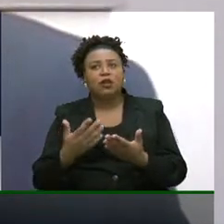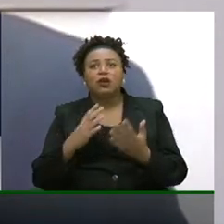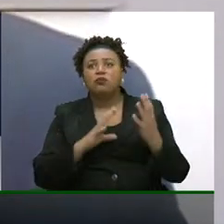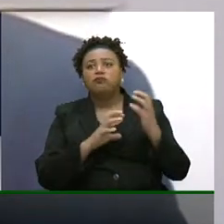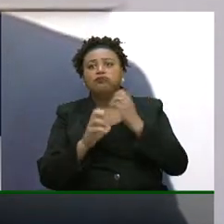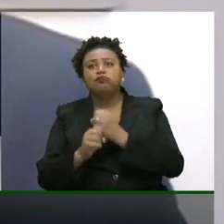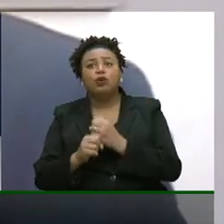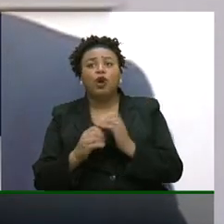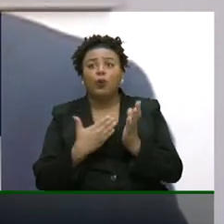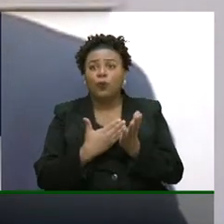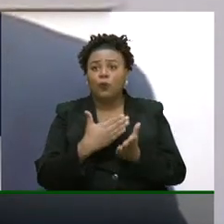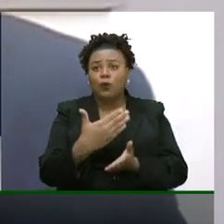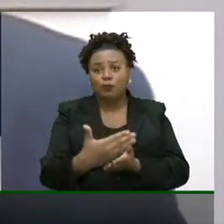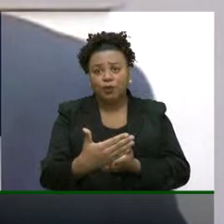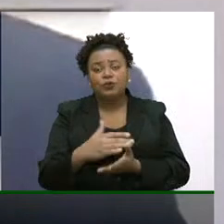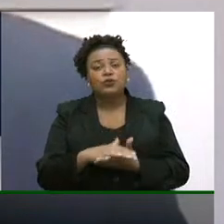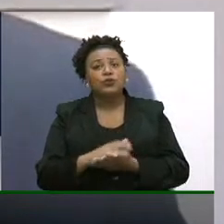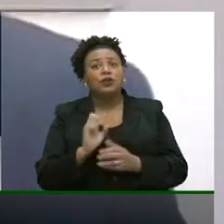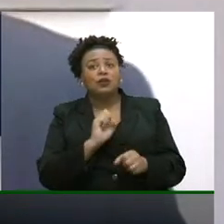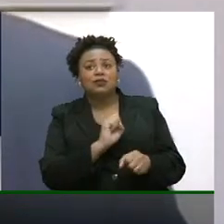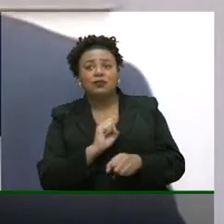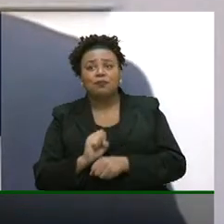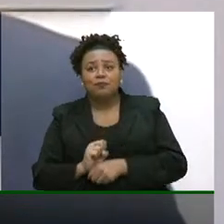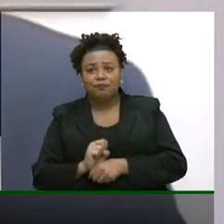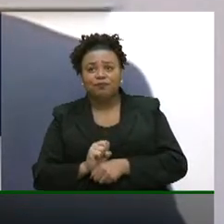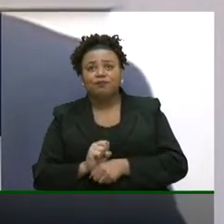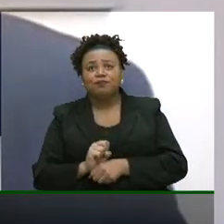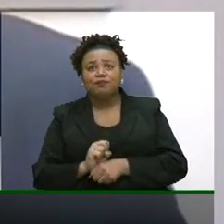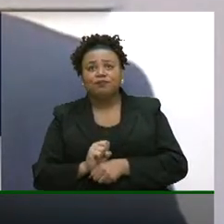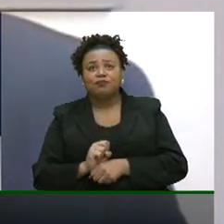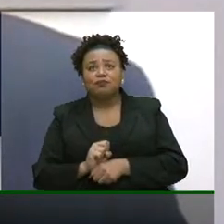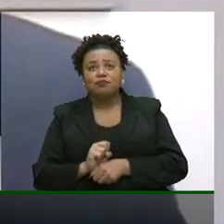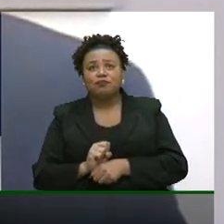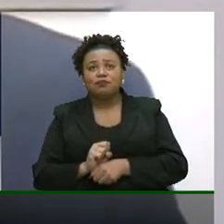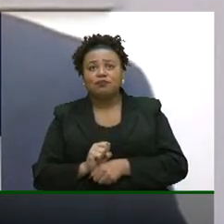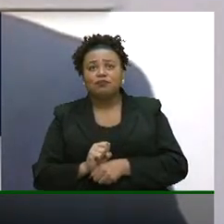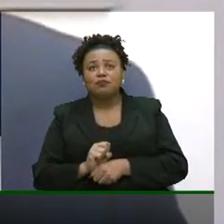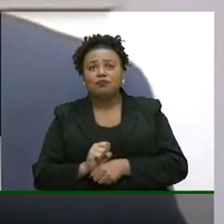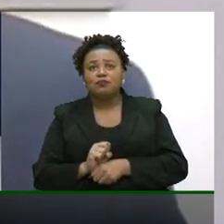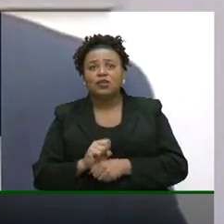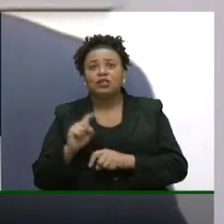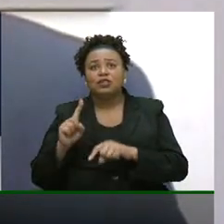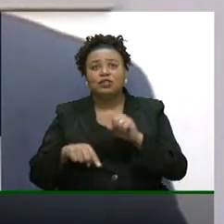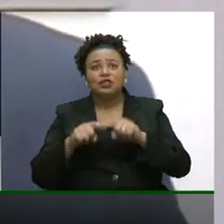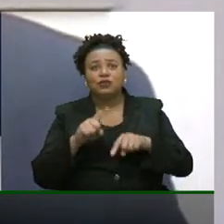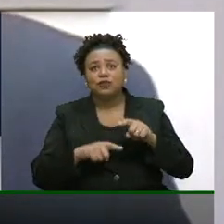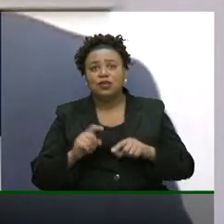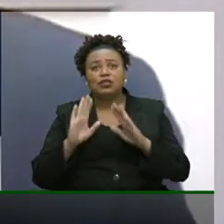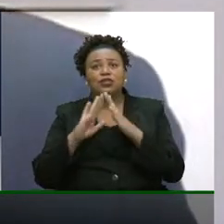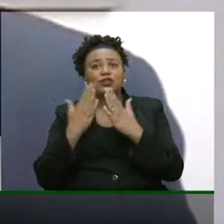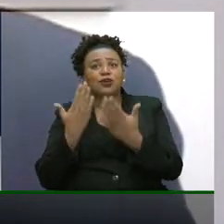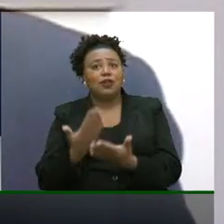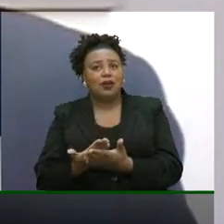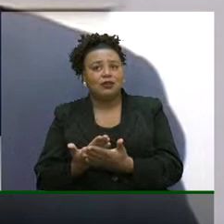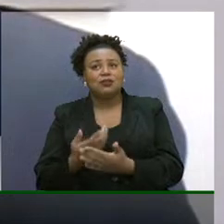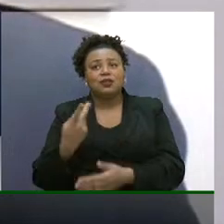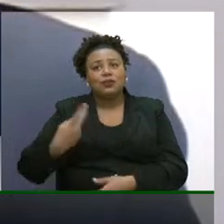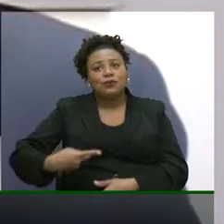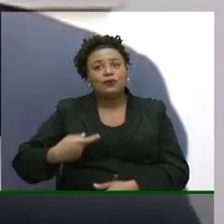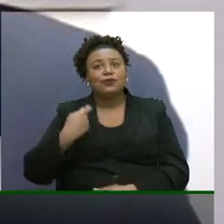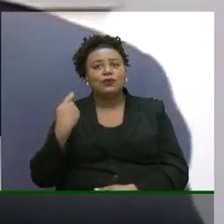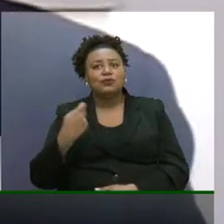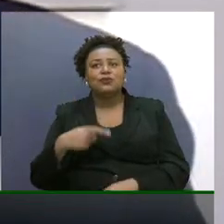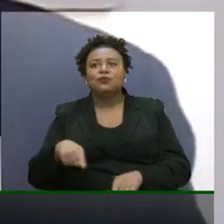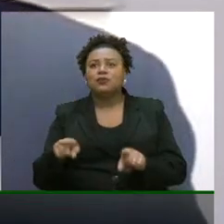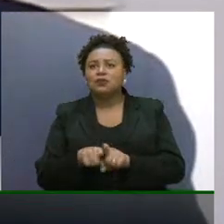ao início da paralisação, vamos dizer, das atividades escolares no Estado do Rio Grande do Sul. Cumprimento